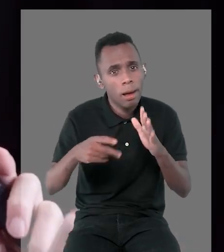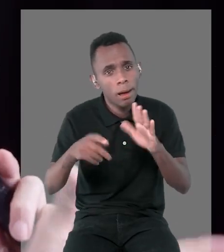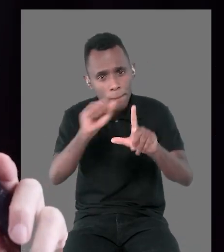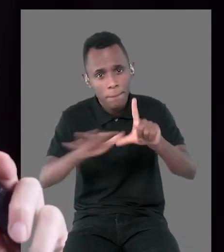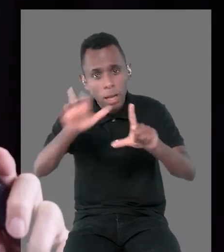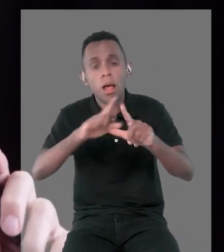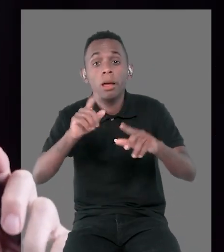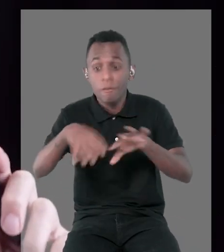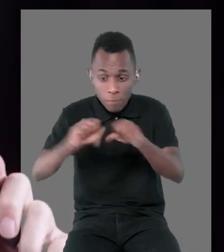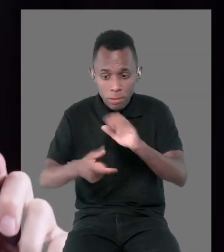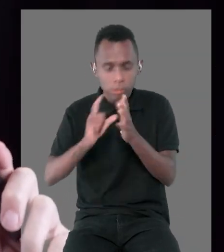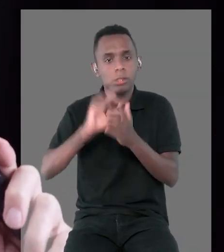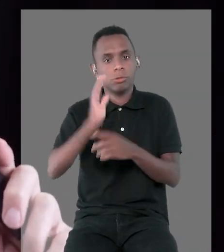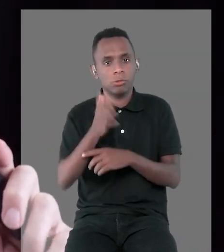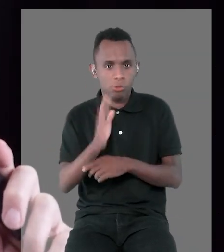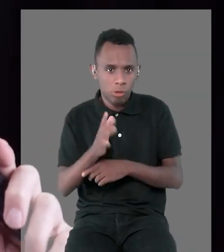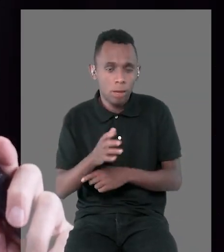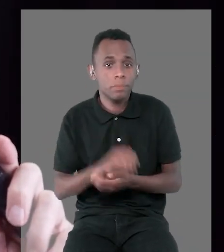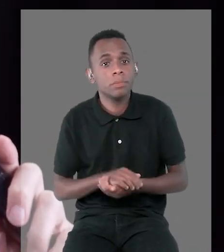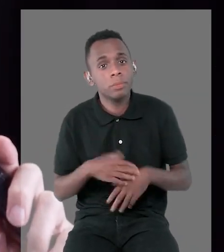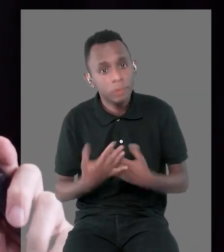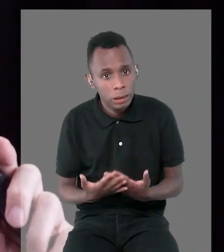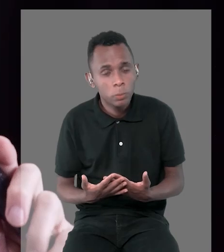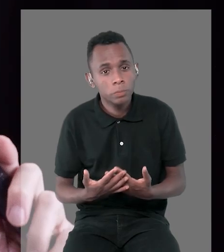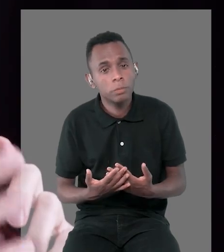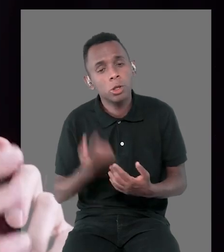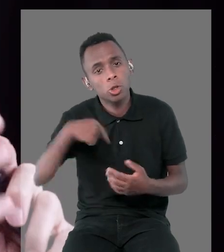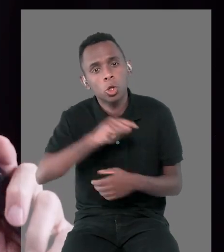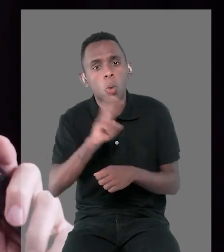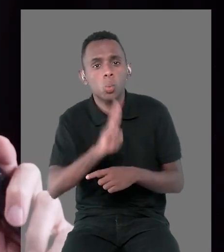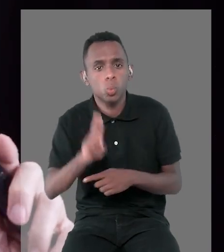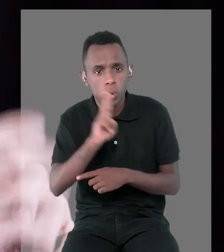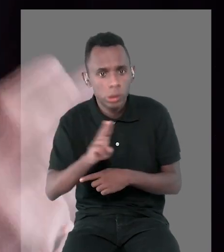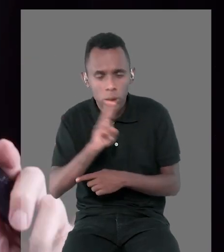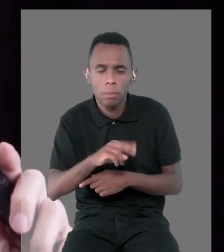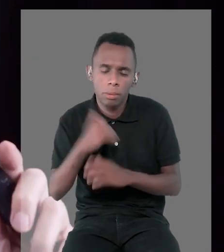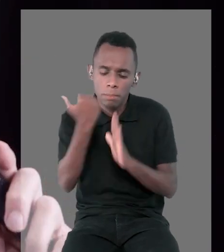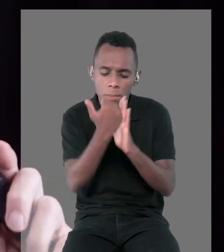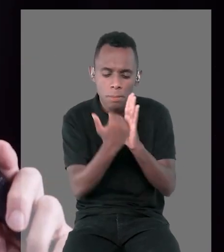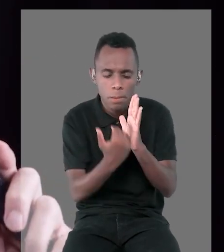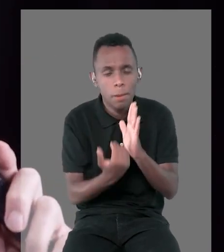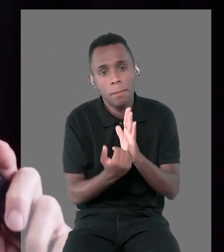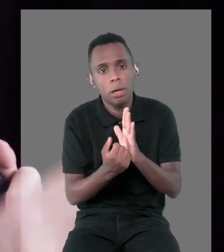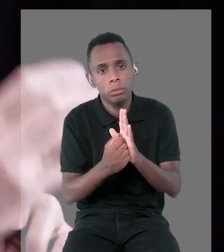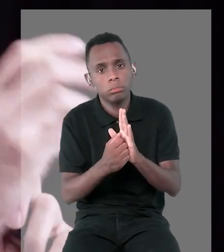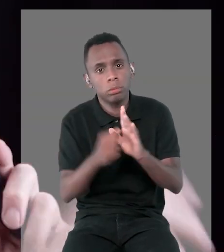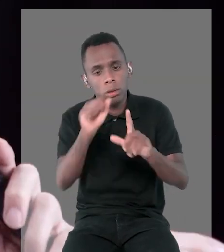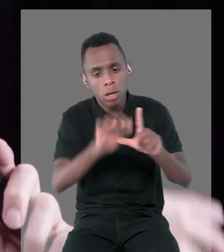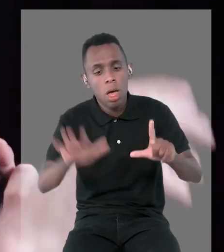é formado para isso. E aí nós usamos como roteiro dessas mídias